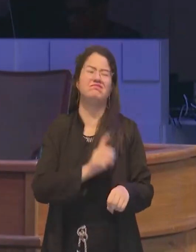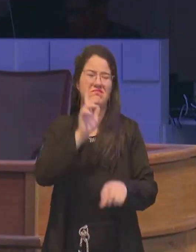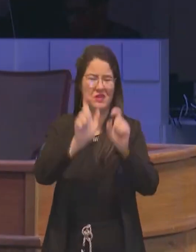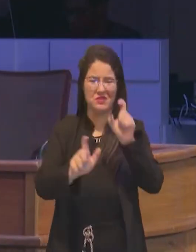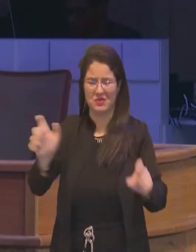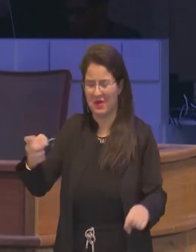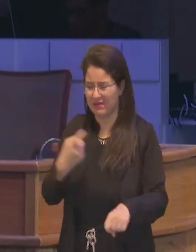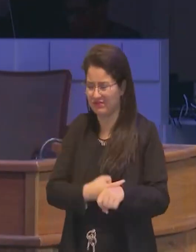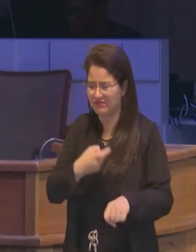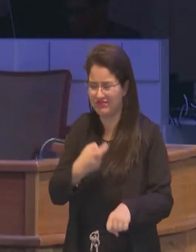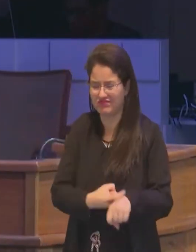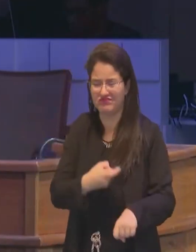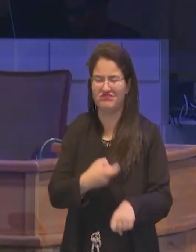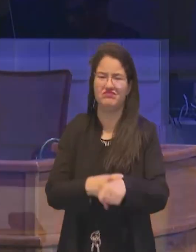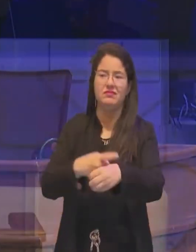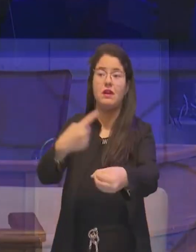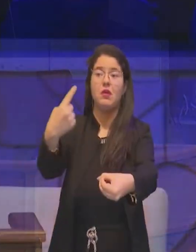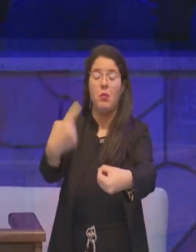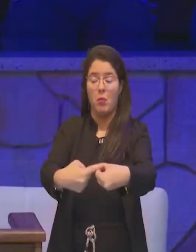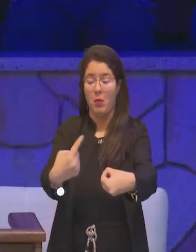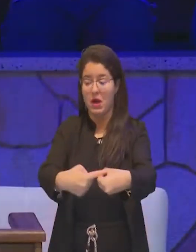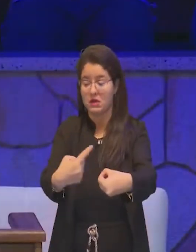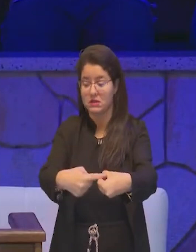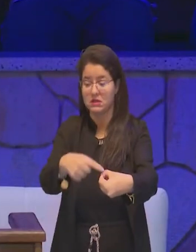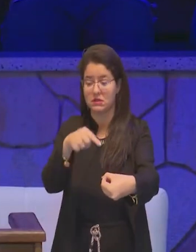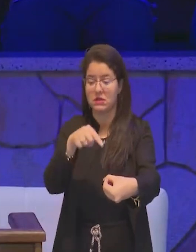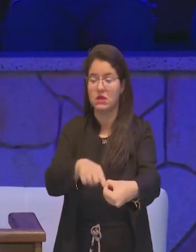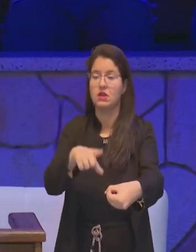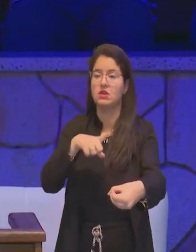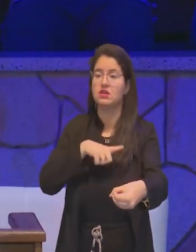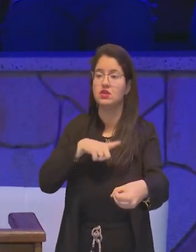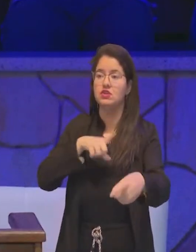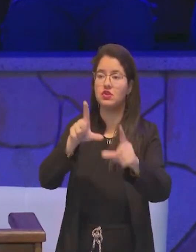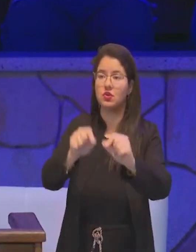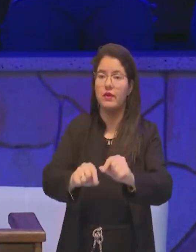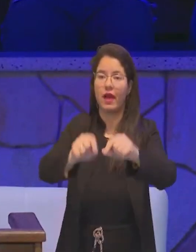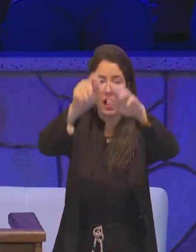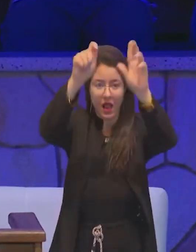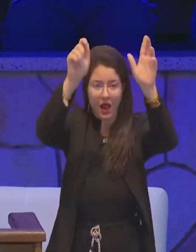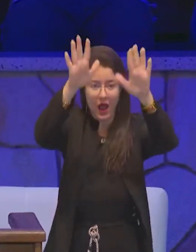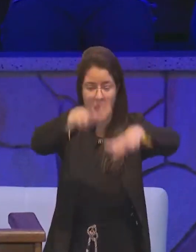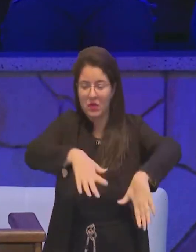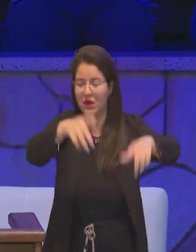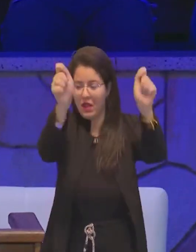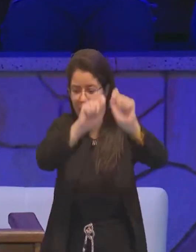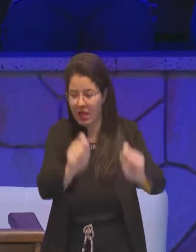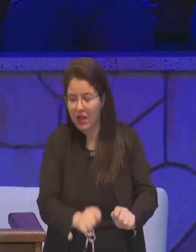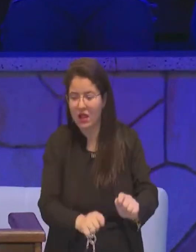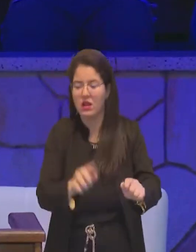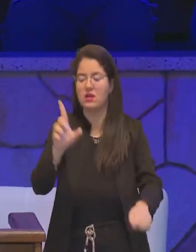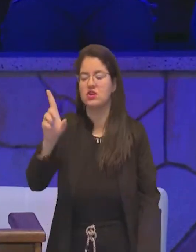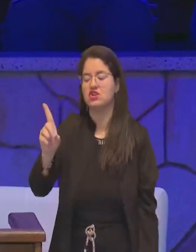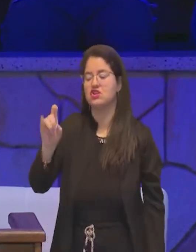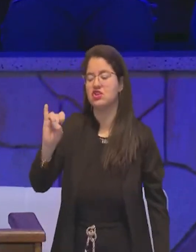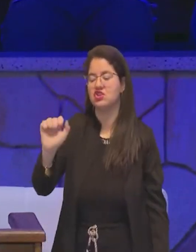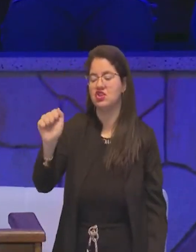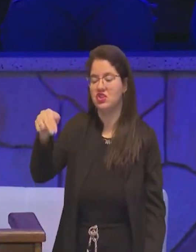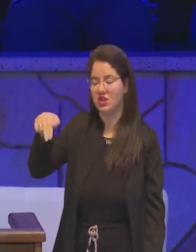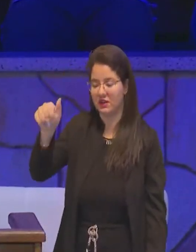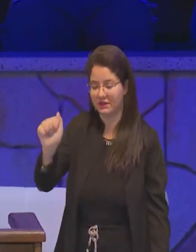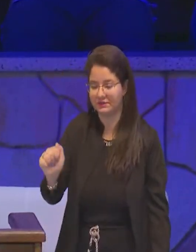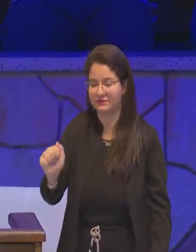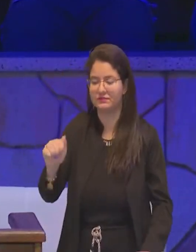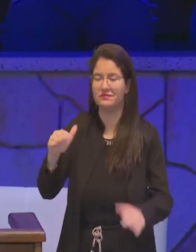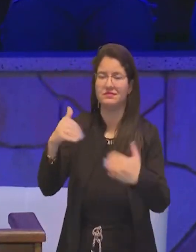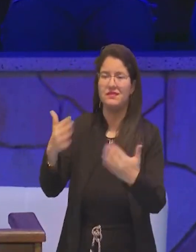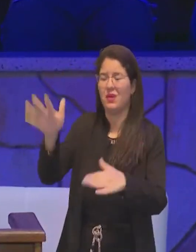que ali possuía um templo à deusa Diana, e que portanto toda a Ásia